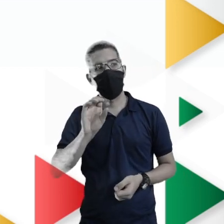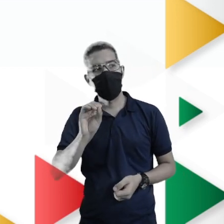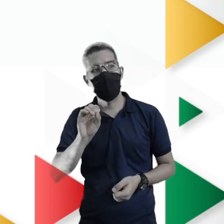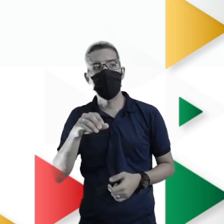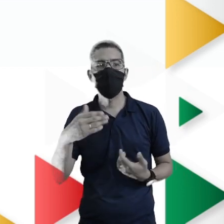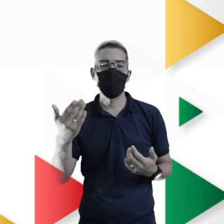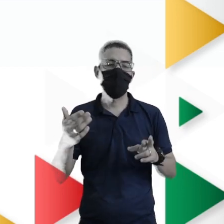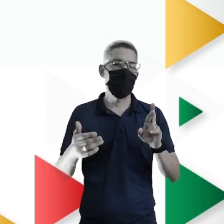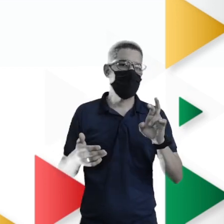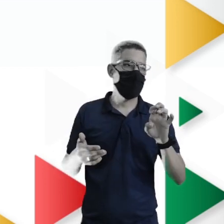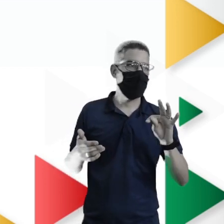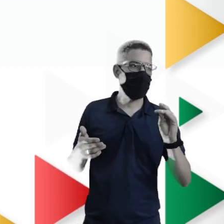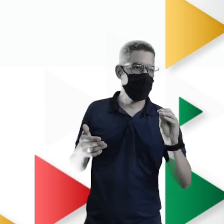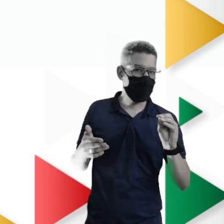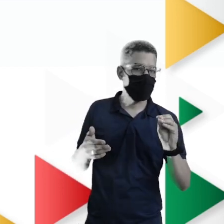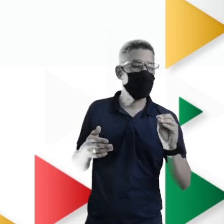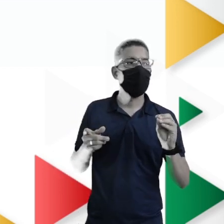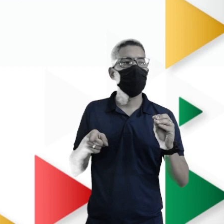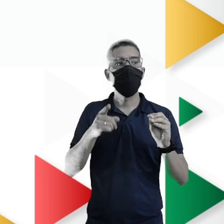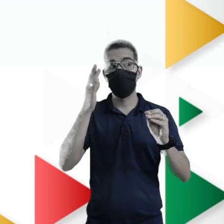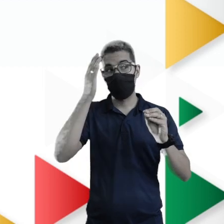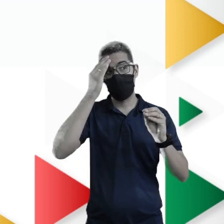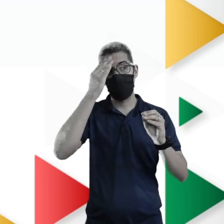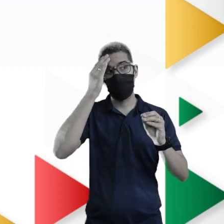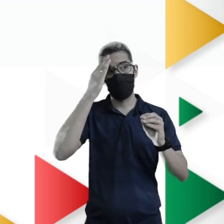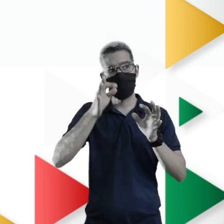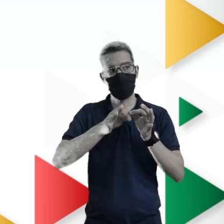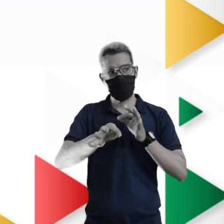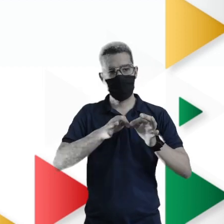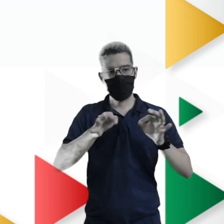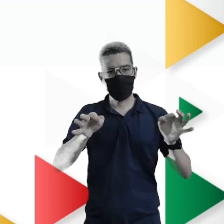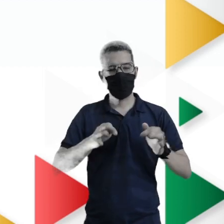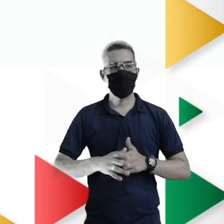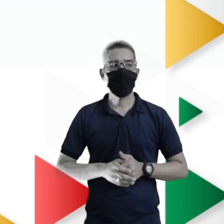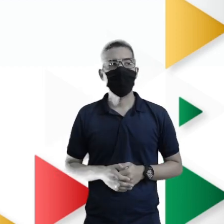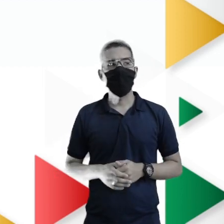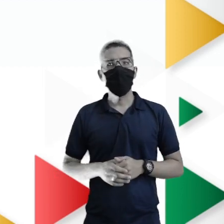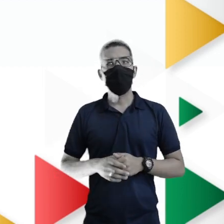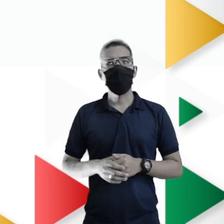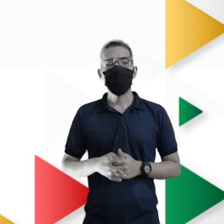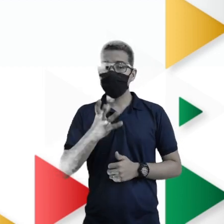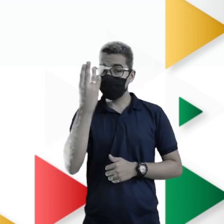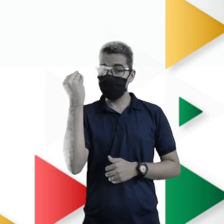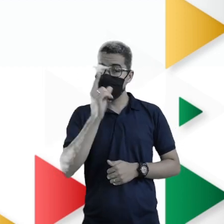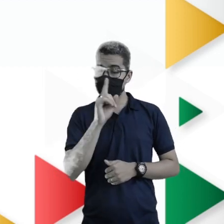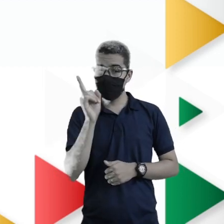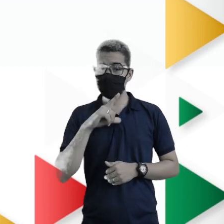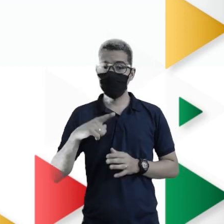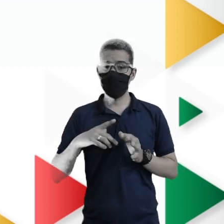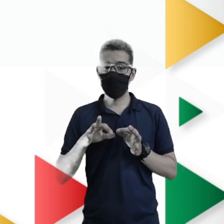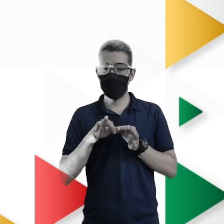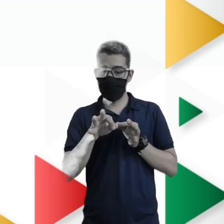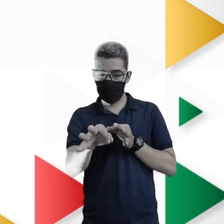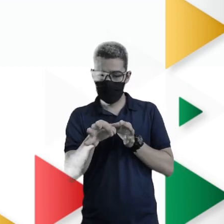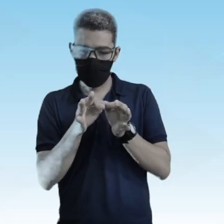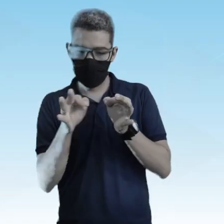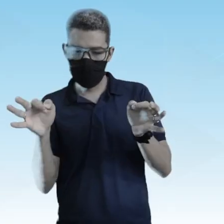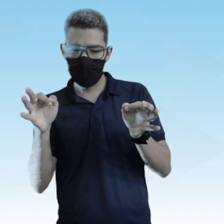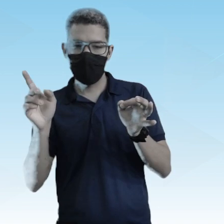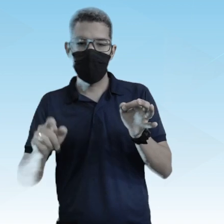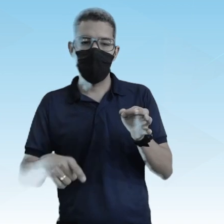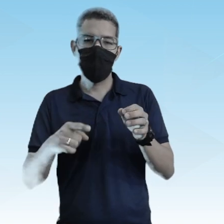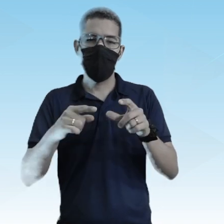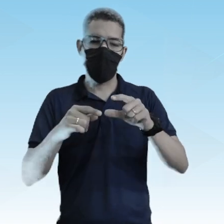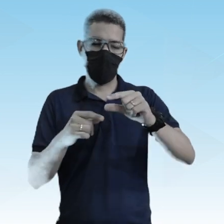que você entenda e faça as medições, tá? Não esquece, quando você estiver medindo, é a abertura